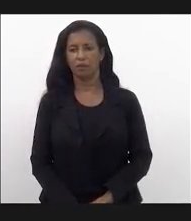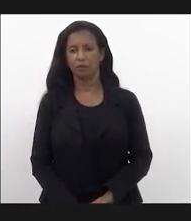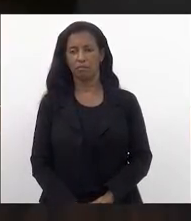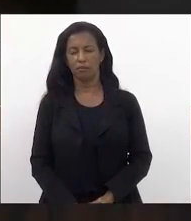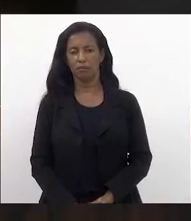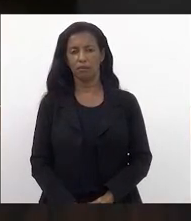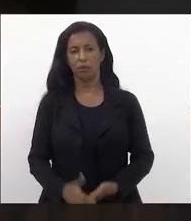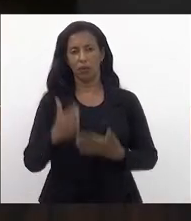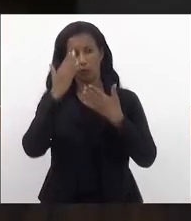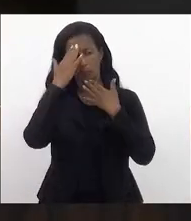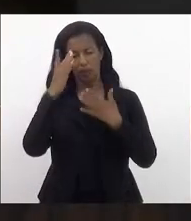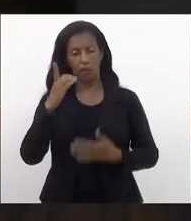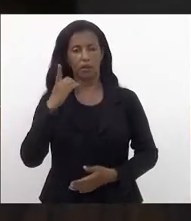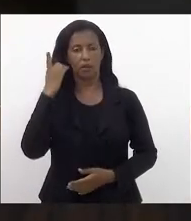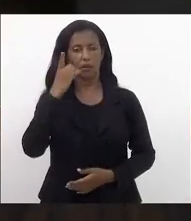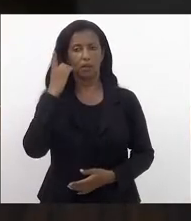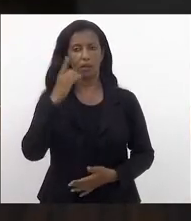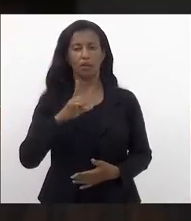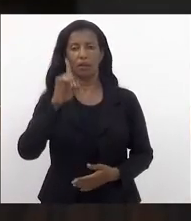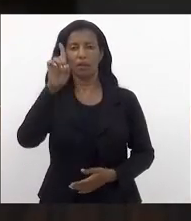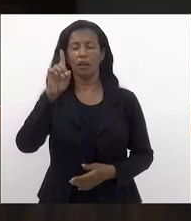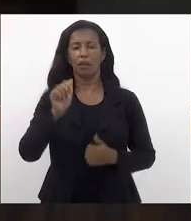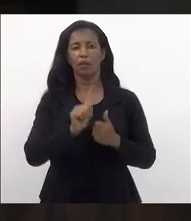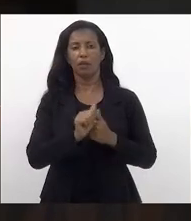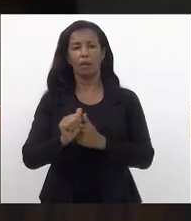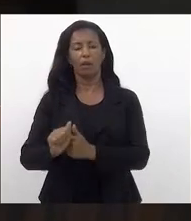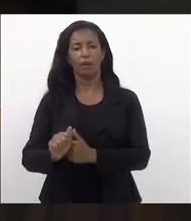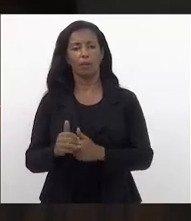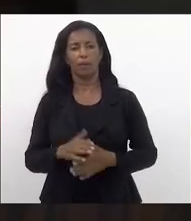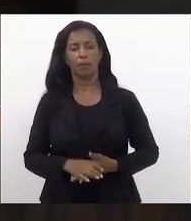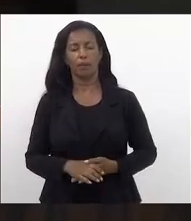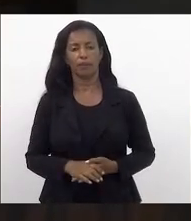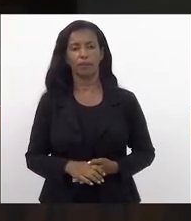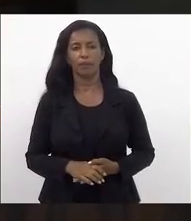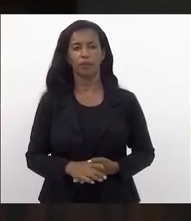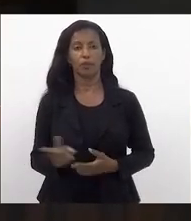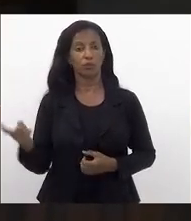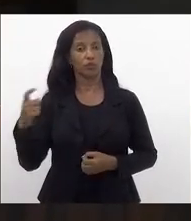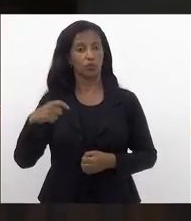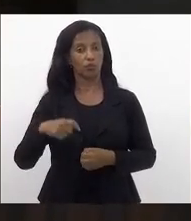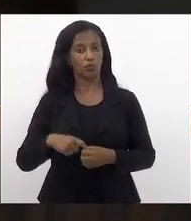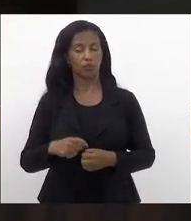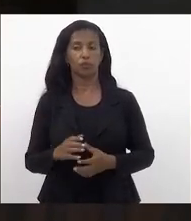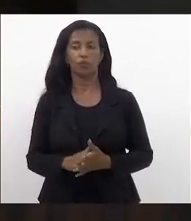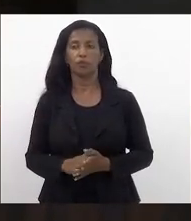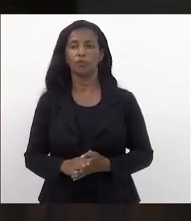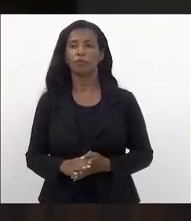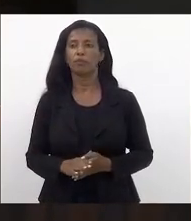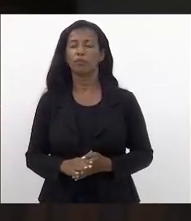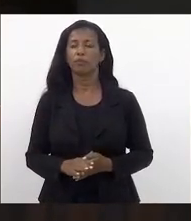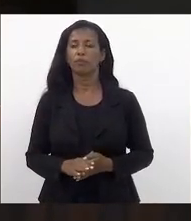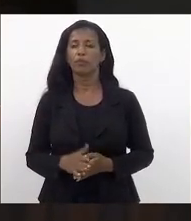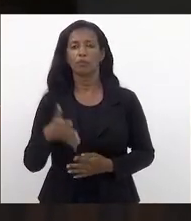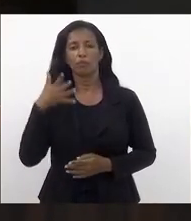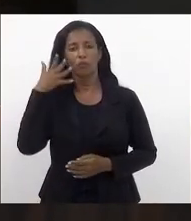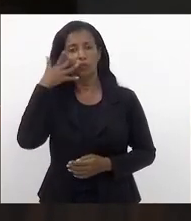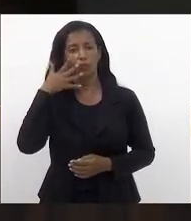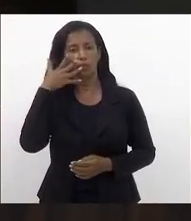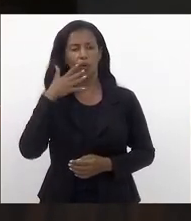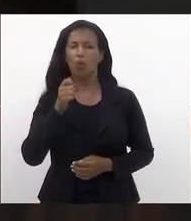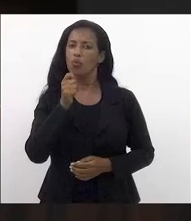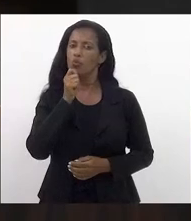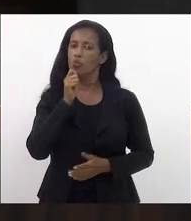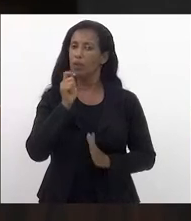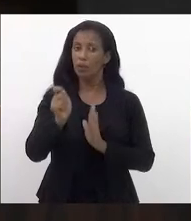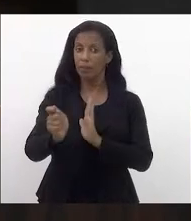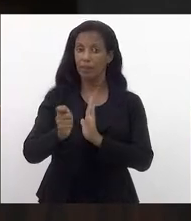obrigada deputada Célia Jordão que Deus a acompanha aí nesse trajeto de volta retornando do fórum não havendo